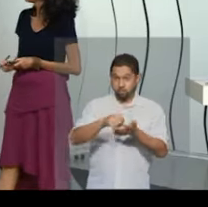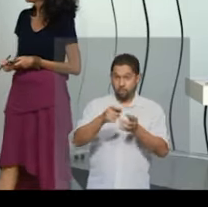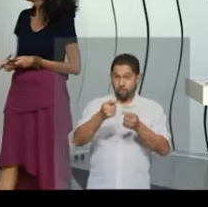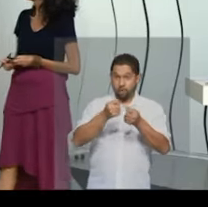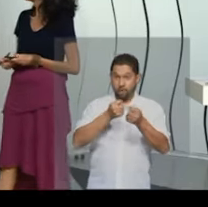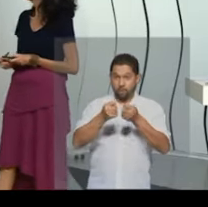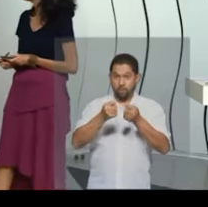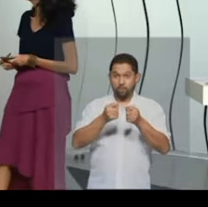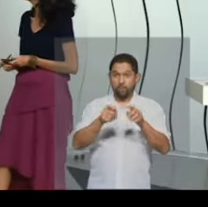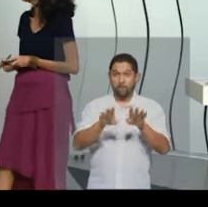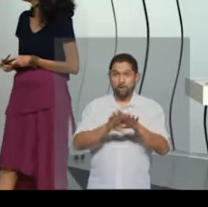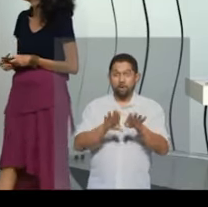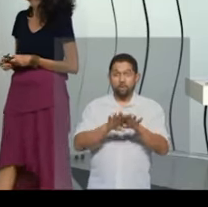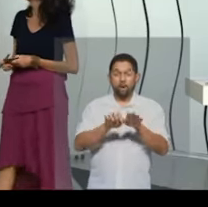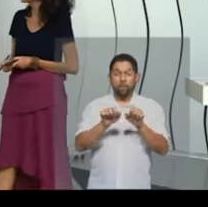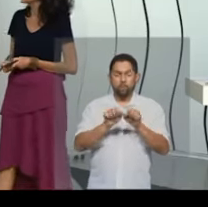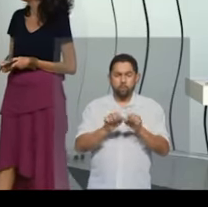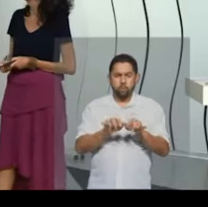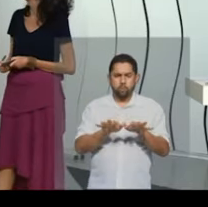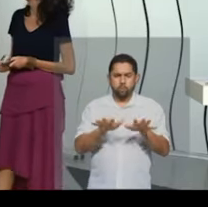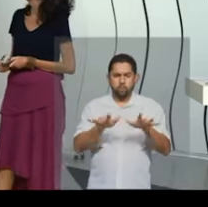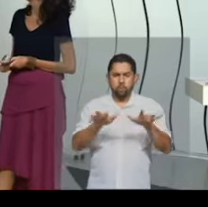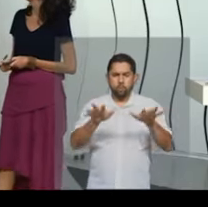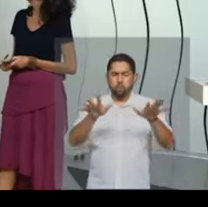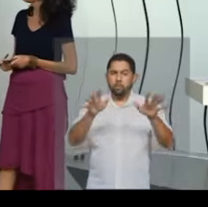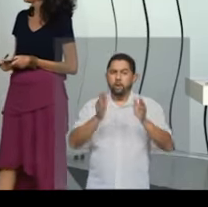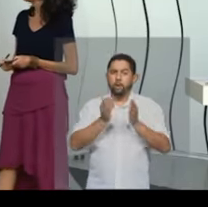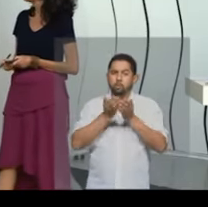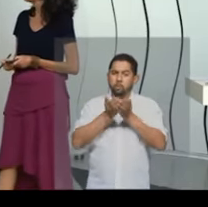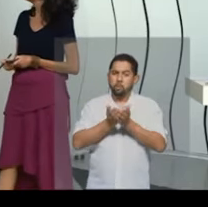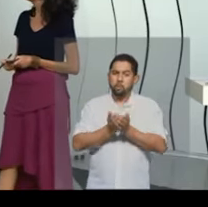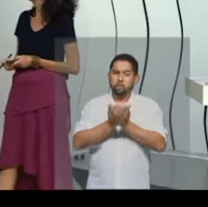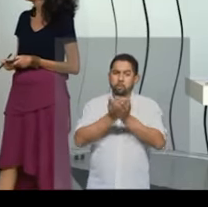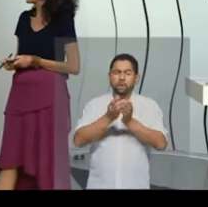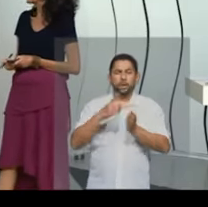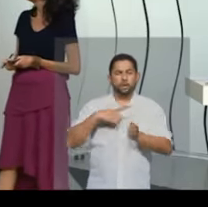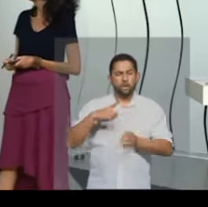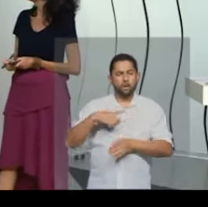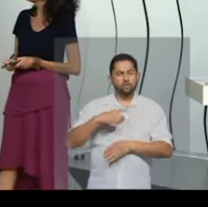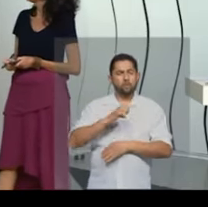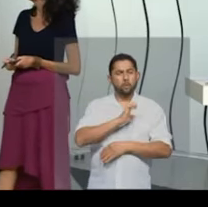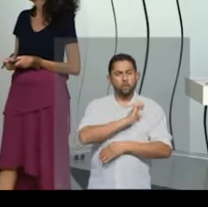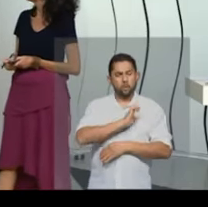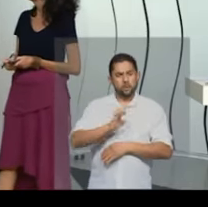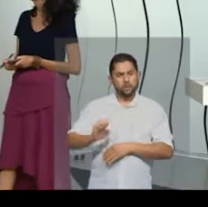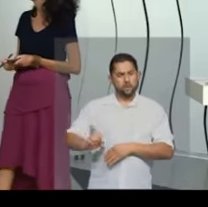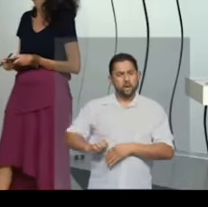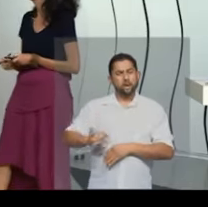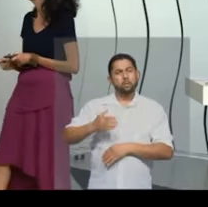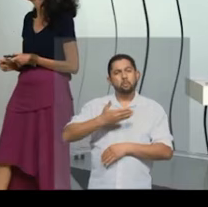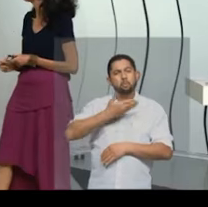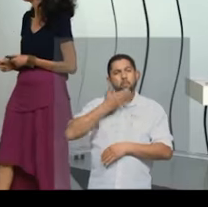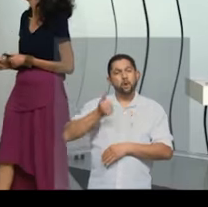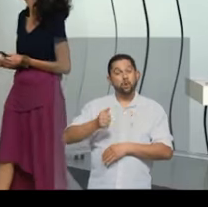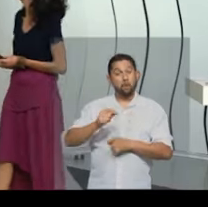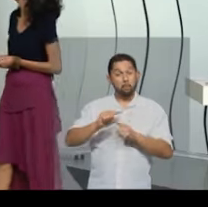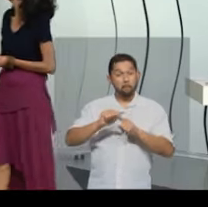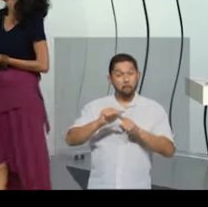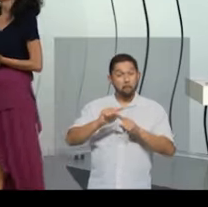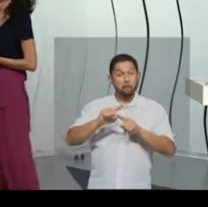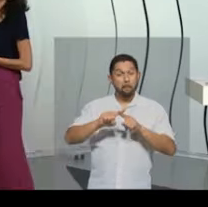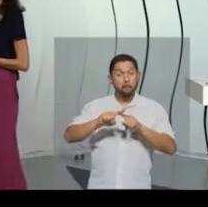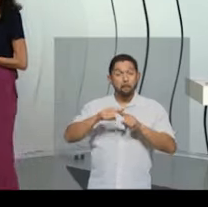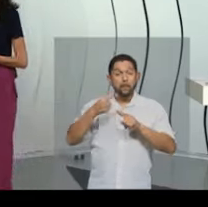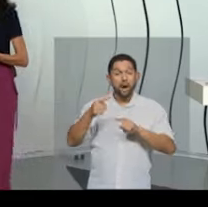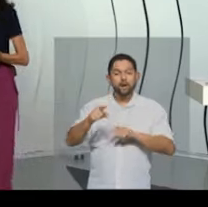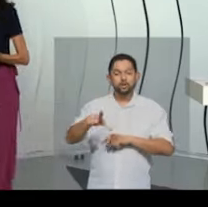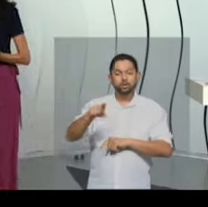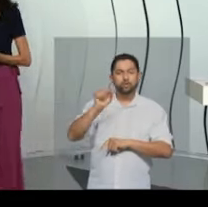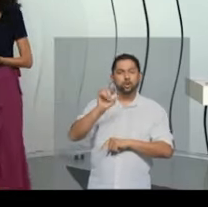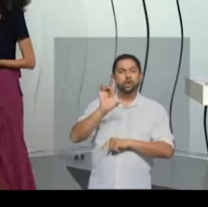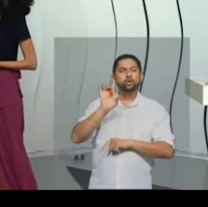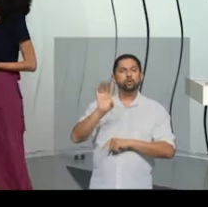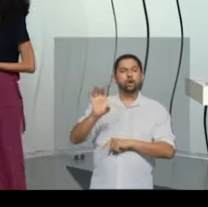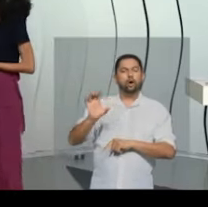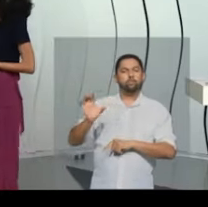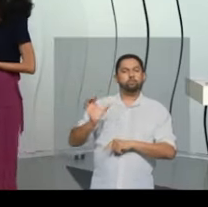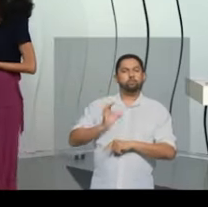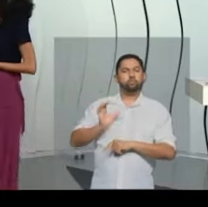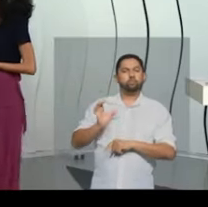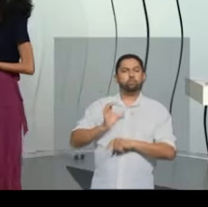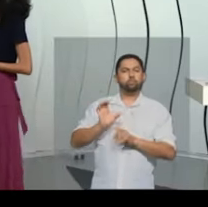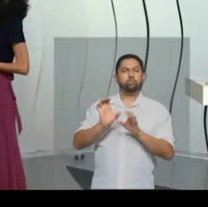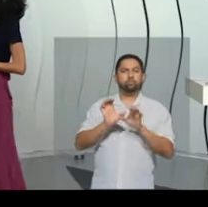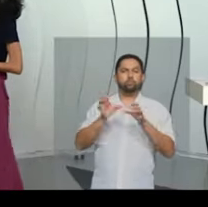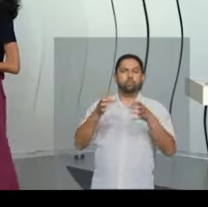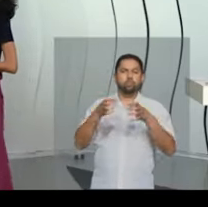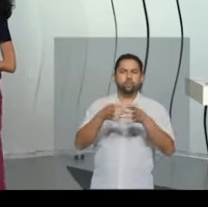ultramarina engrandeceram o Estado, embora beneficiassem a burguesia incipiente. Então, note